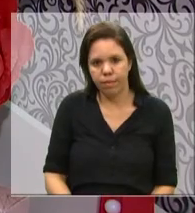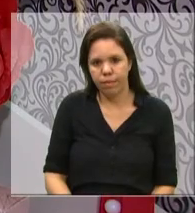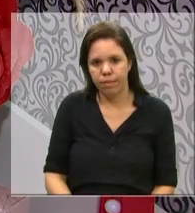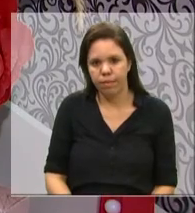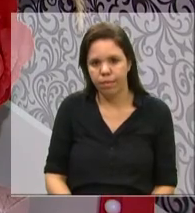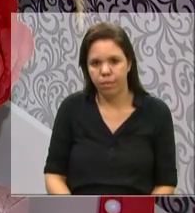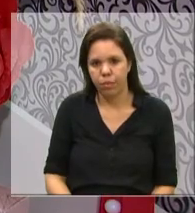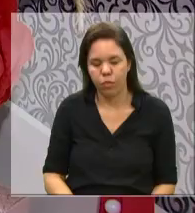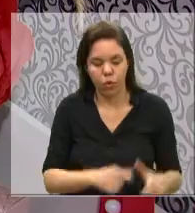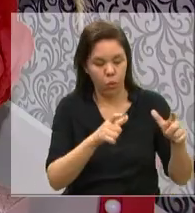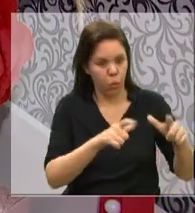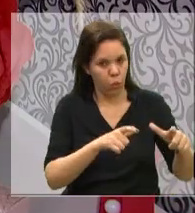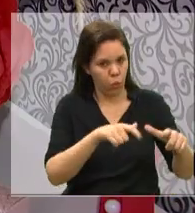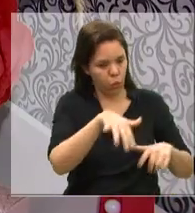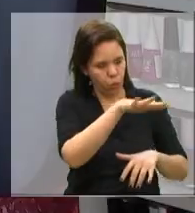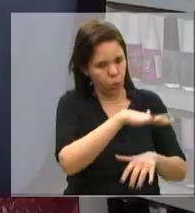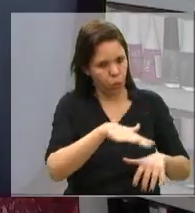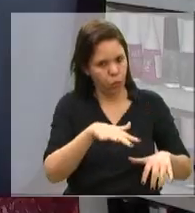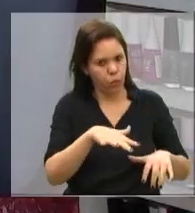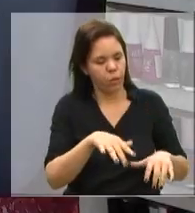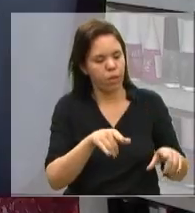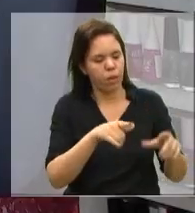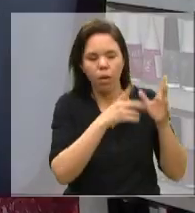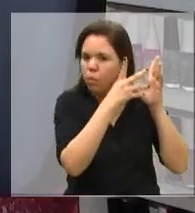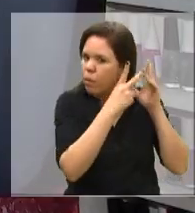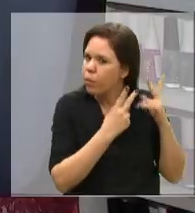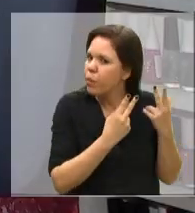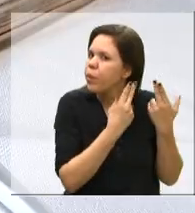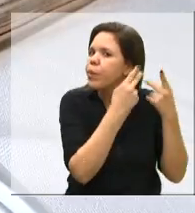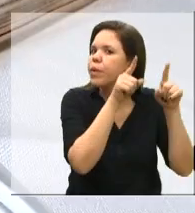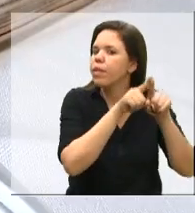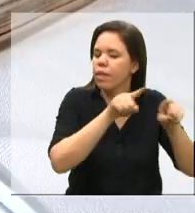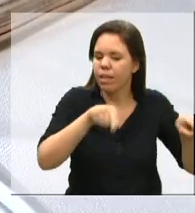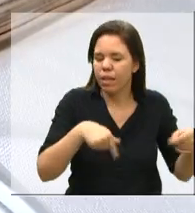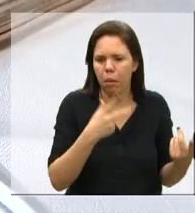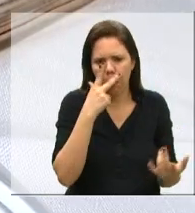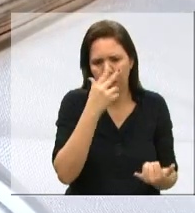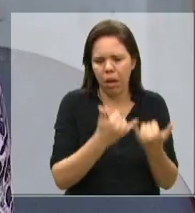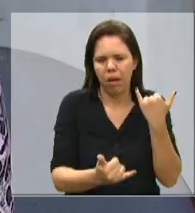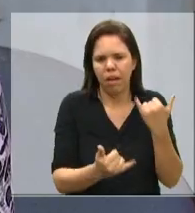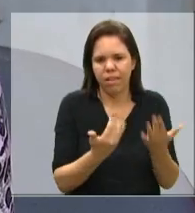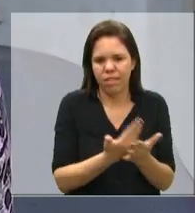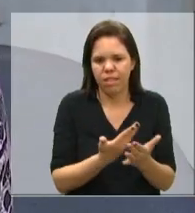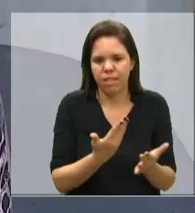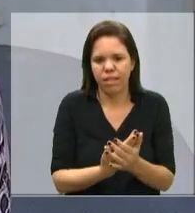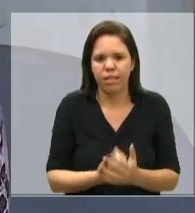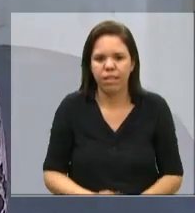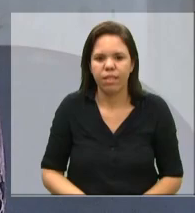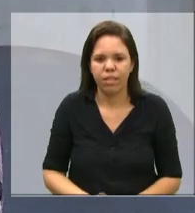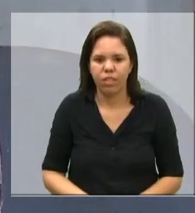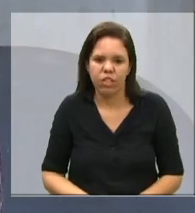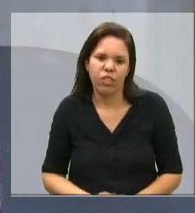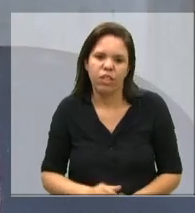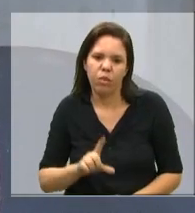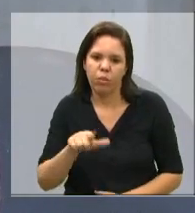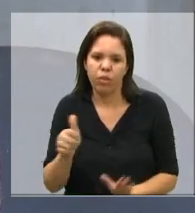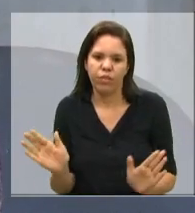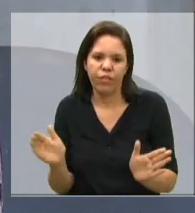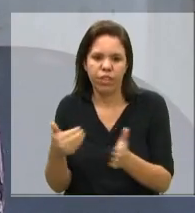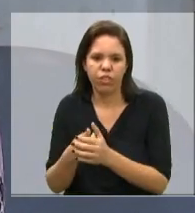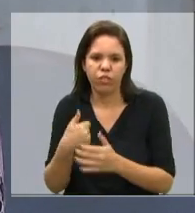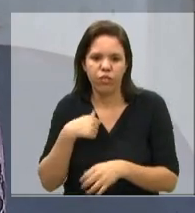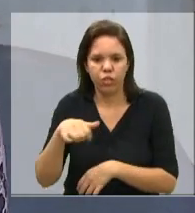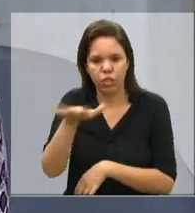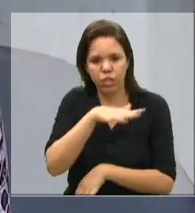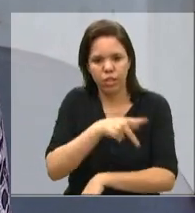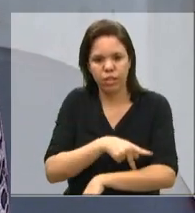O cantinho do salão de beleza mais parece uma sala de aula. Logo ele vai ser fechado e eu vou entrar na